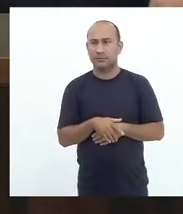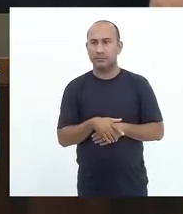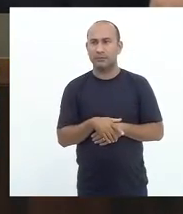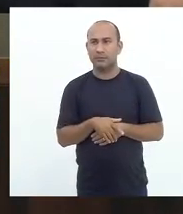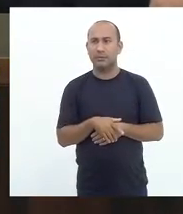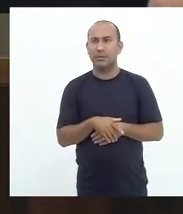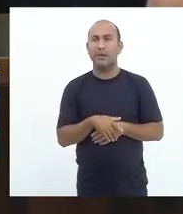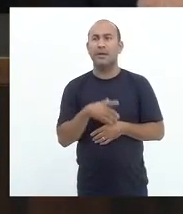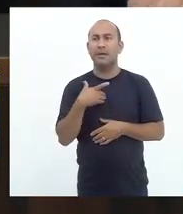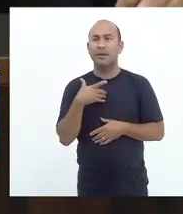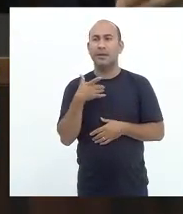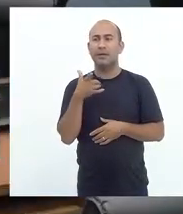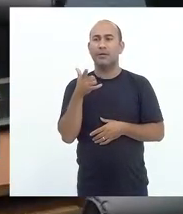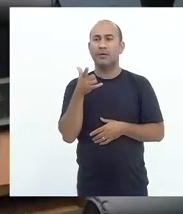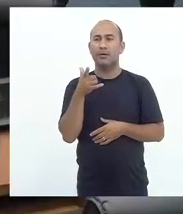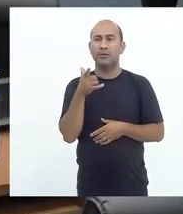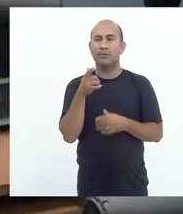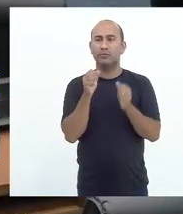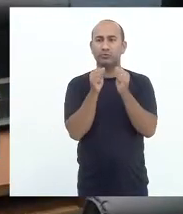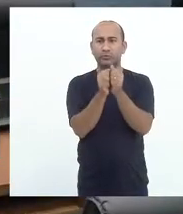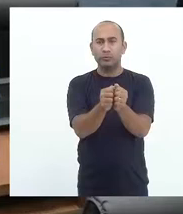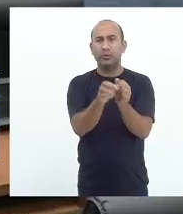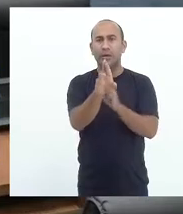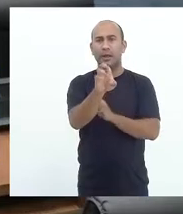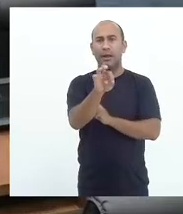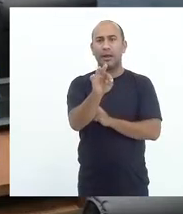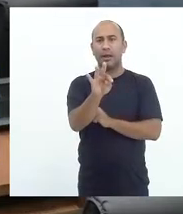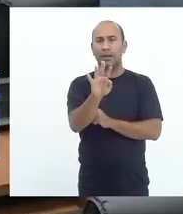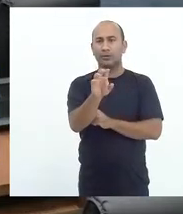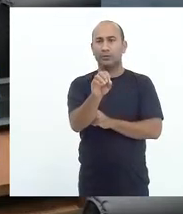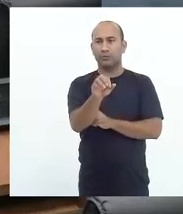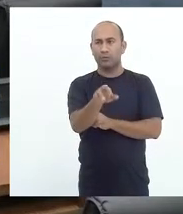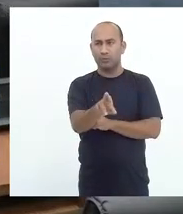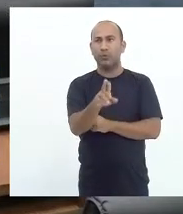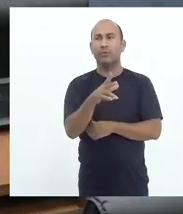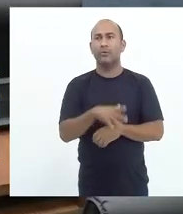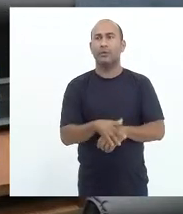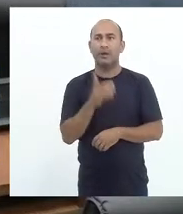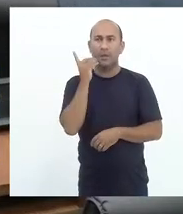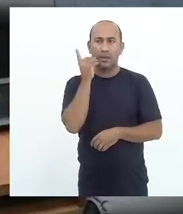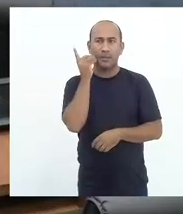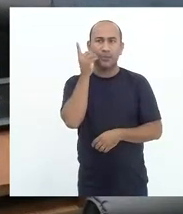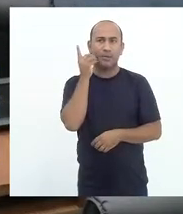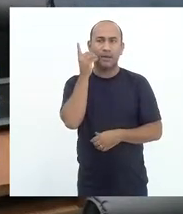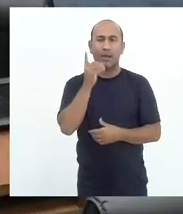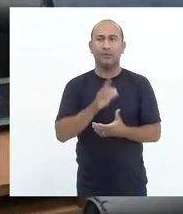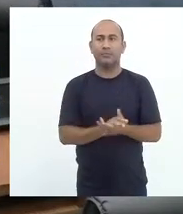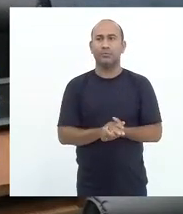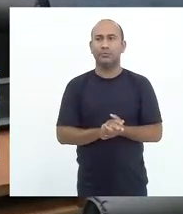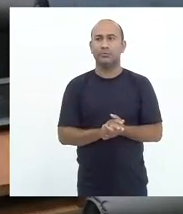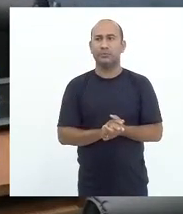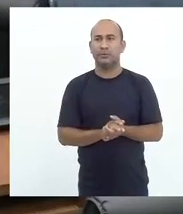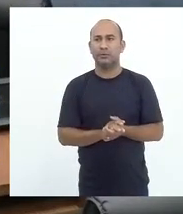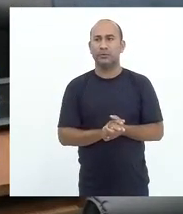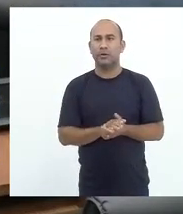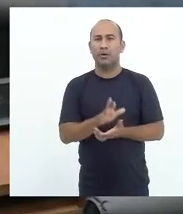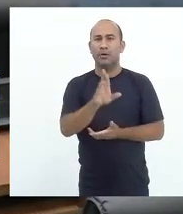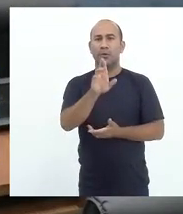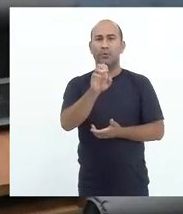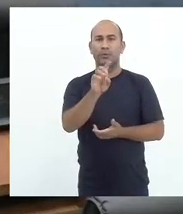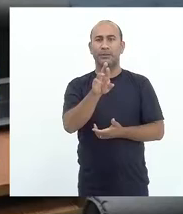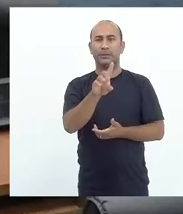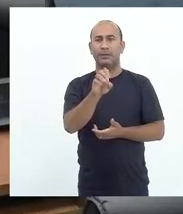Acompanho o relator. Acompanhe o relator. Consignado seu voto. Deputado, deputado Rodrigo Amorim, que eu